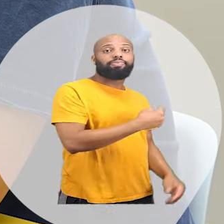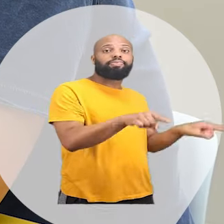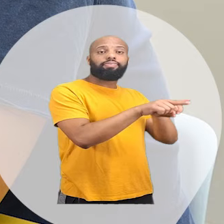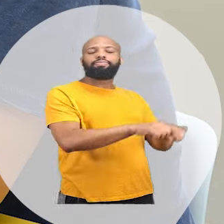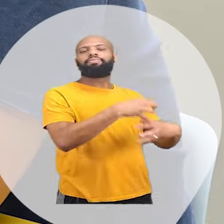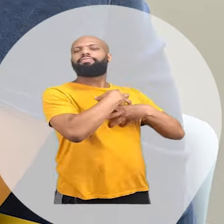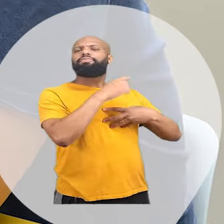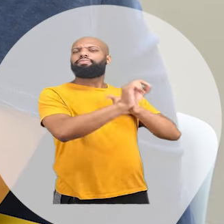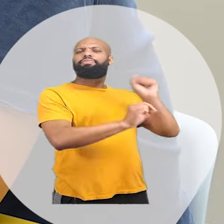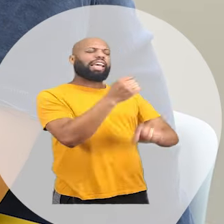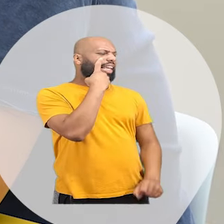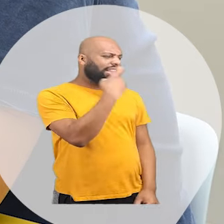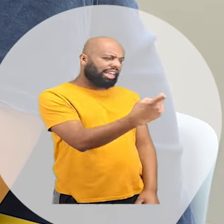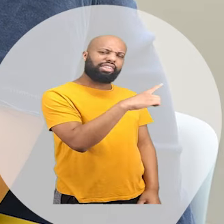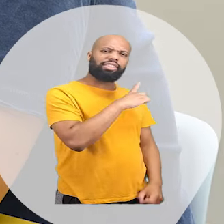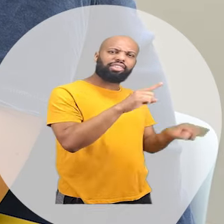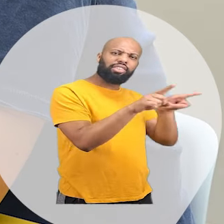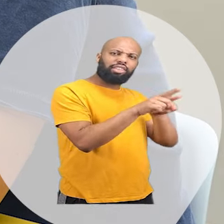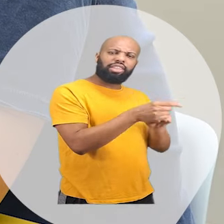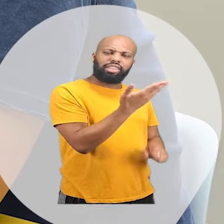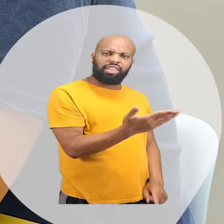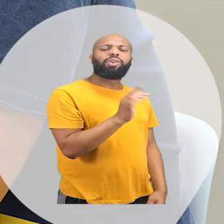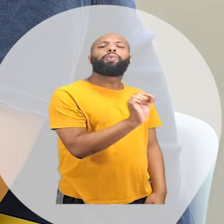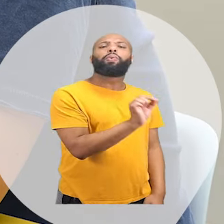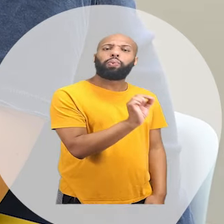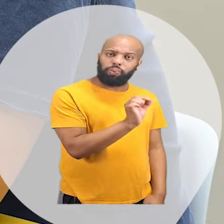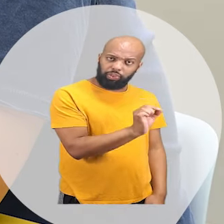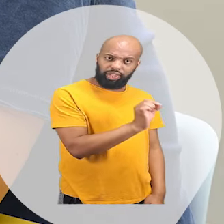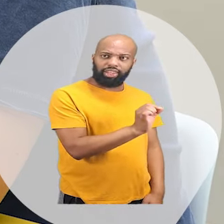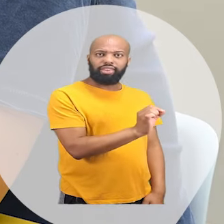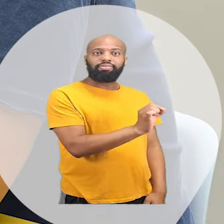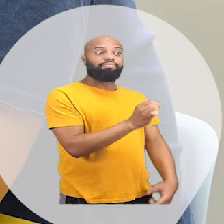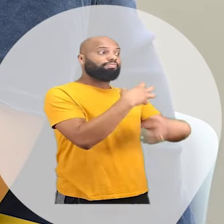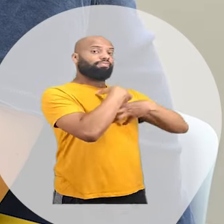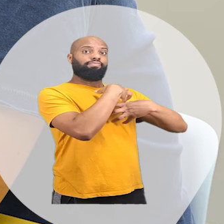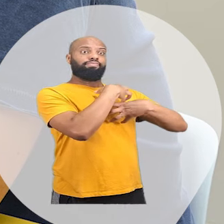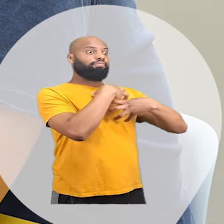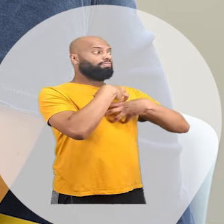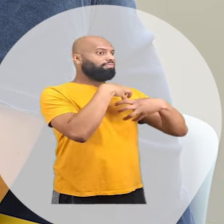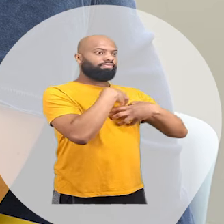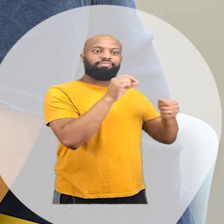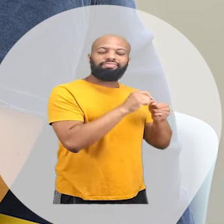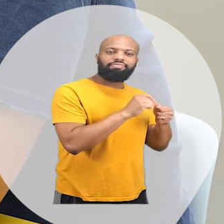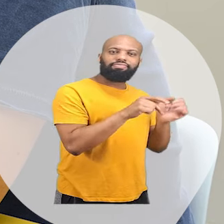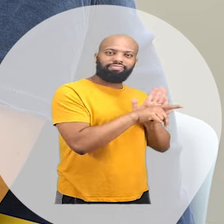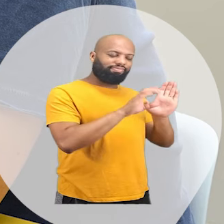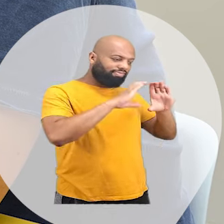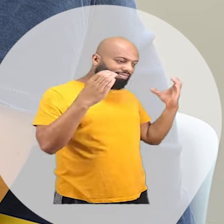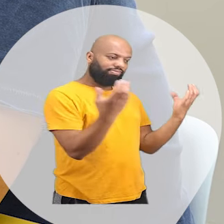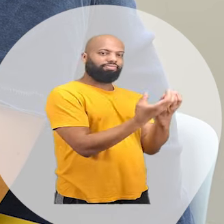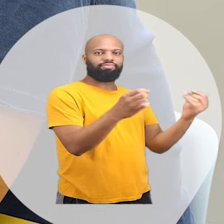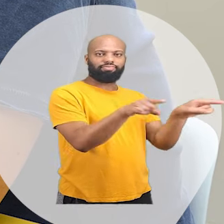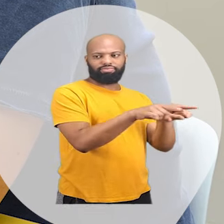muito é interessados assim nisso no sentido assim de desse Impacto que está sendo gerado na